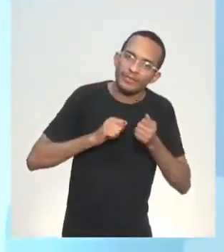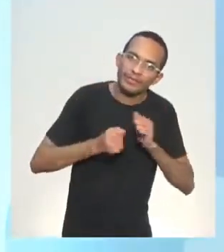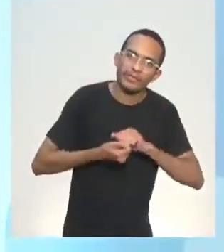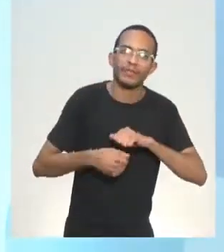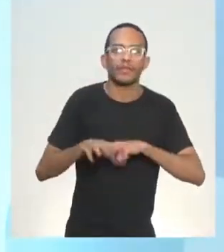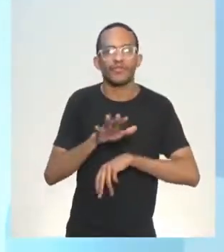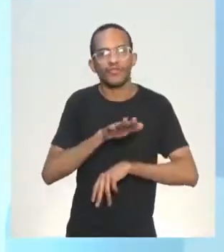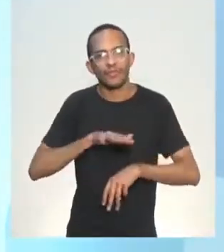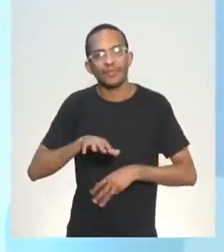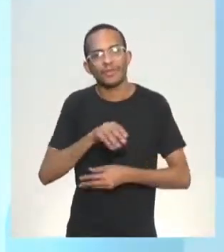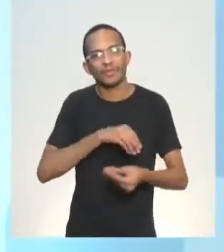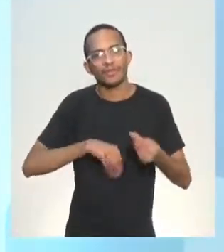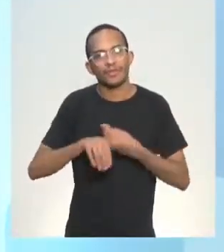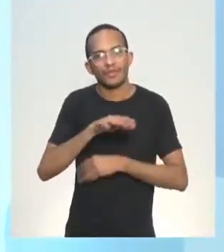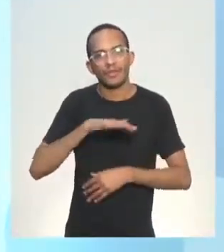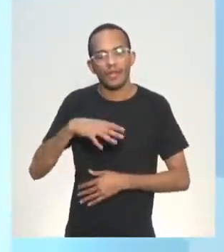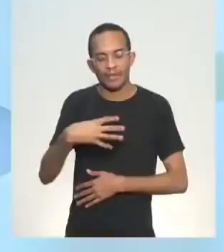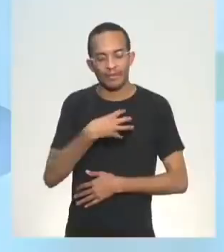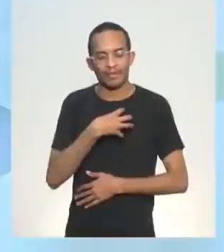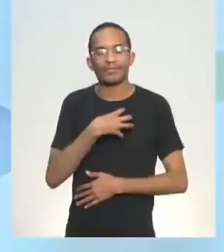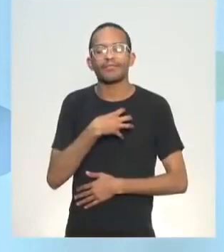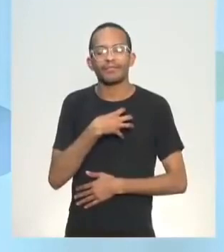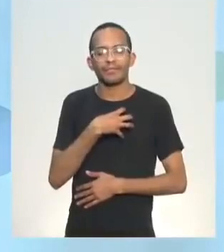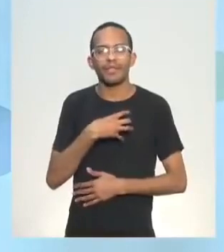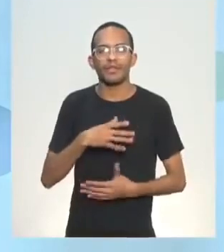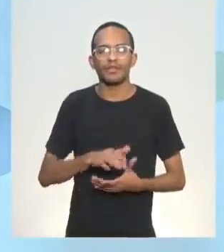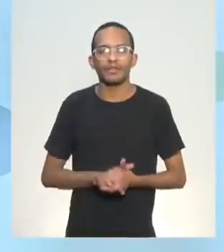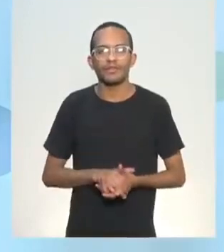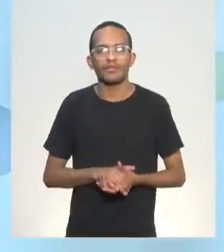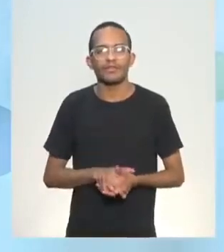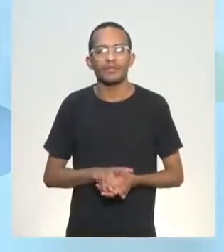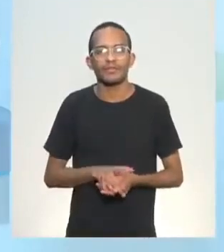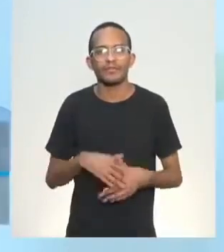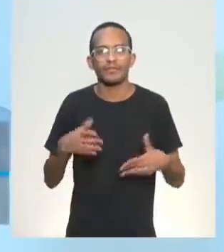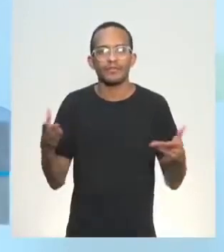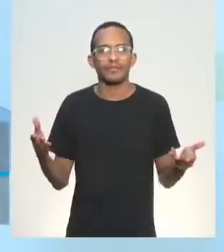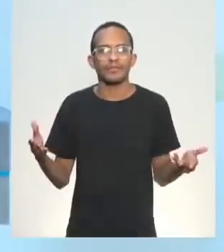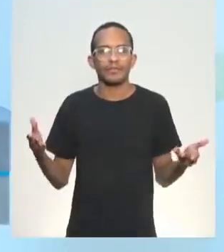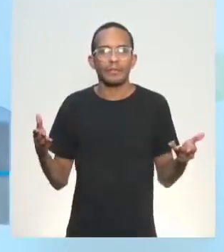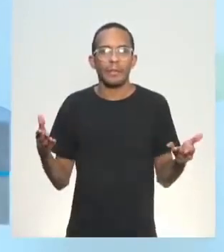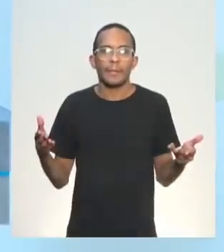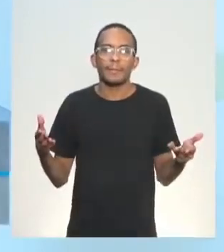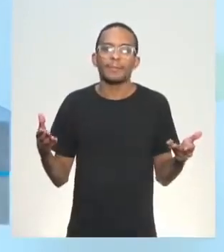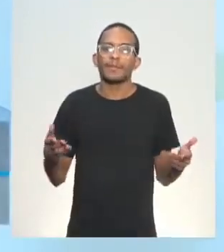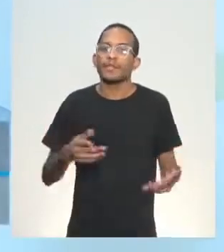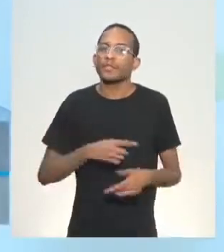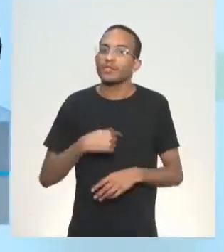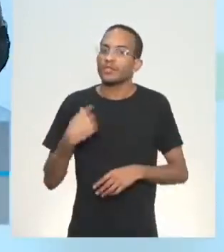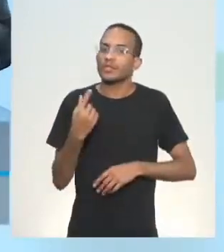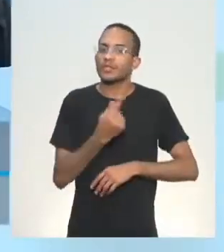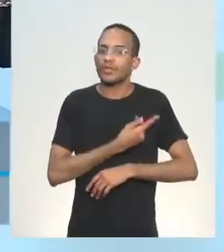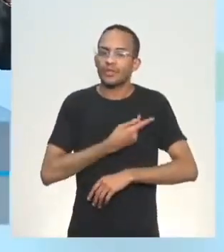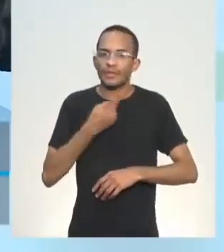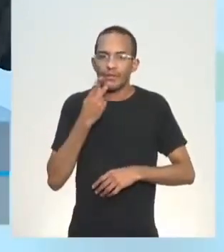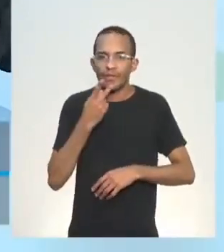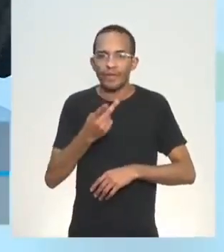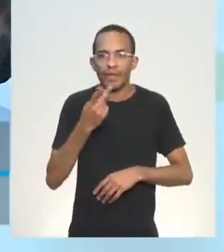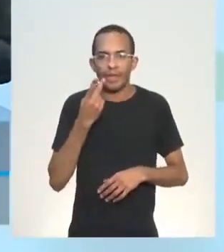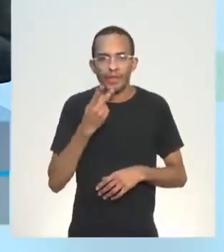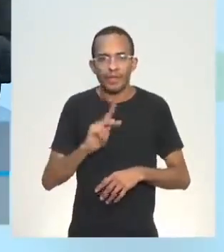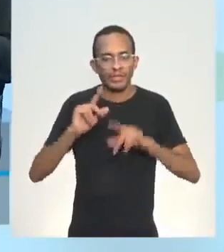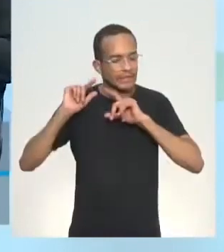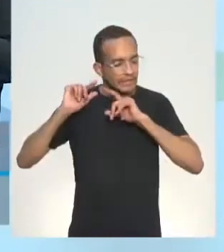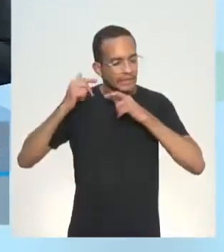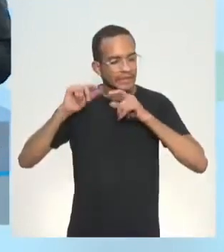Já miscigenada com a cultura baiana, certo? Olha só. Então, gente, quando a gente fala, né, nessa questão dessa